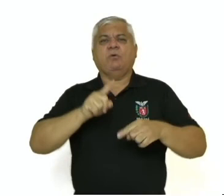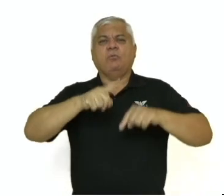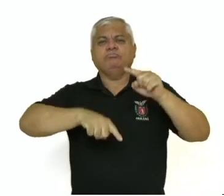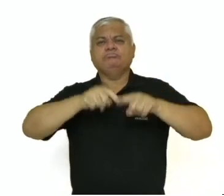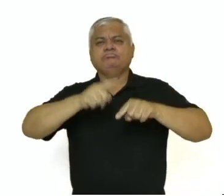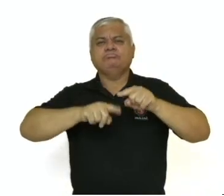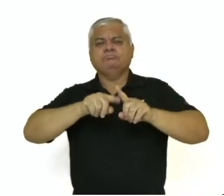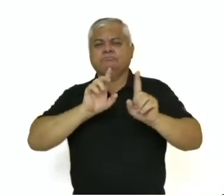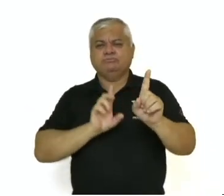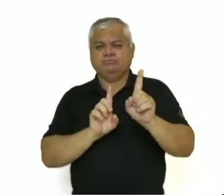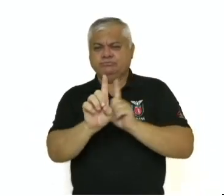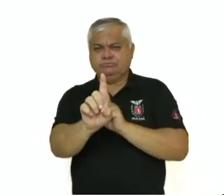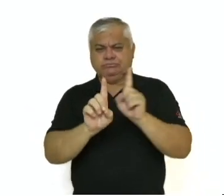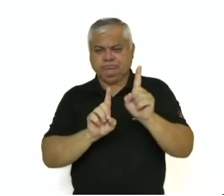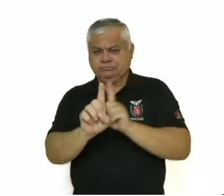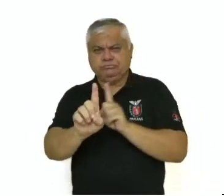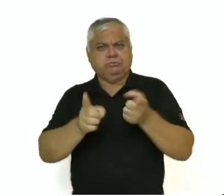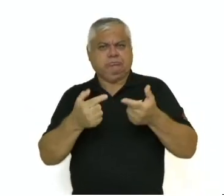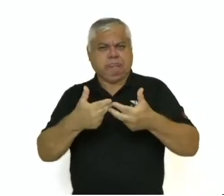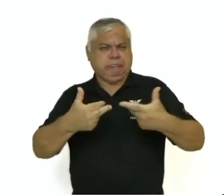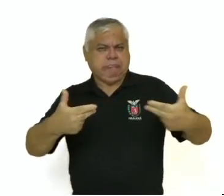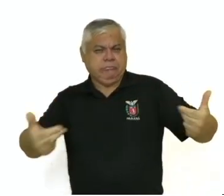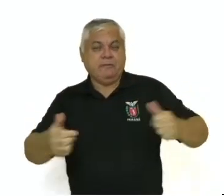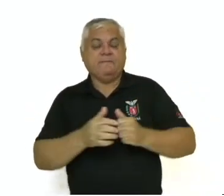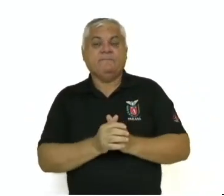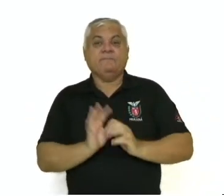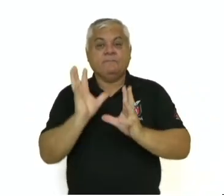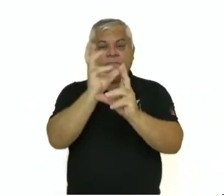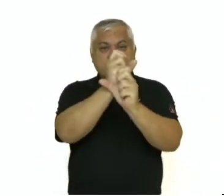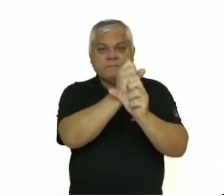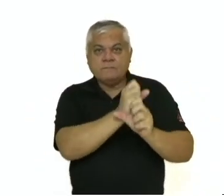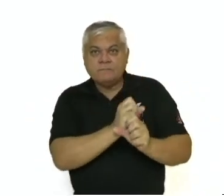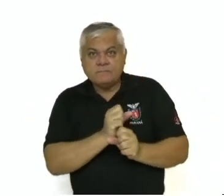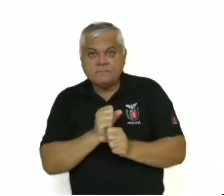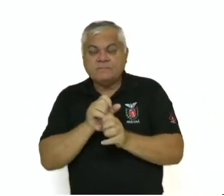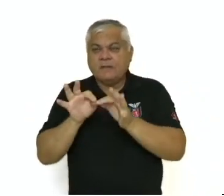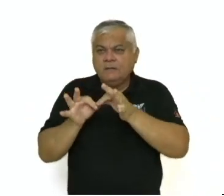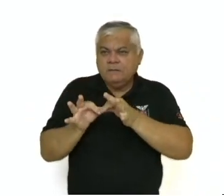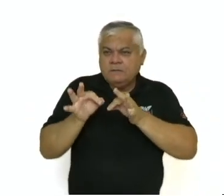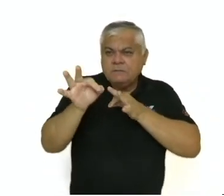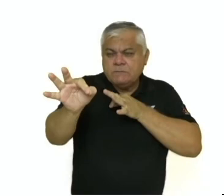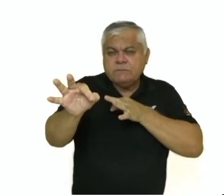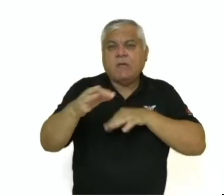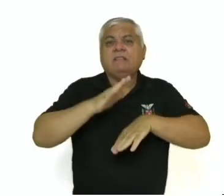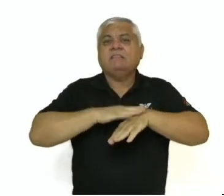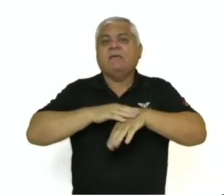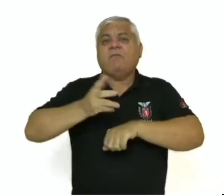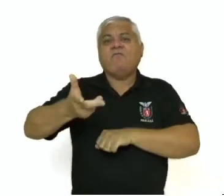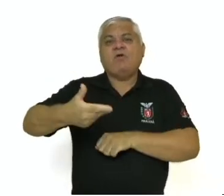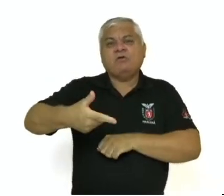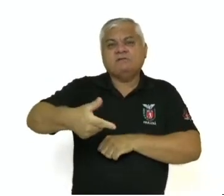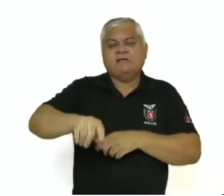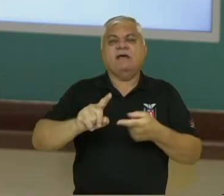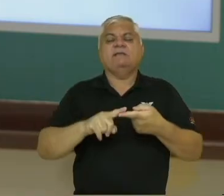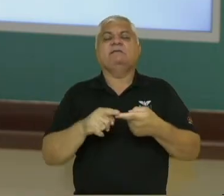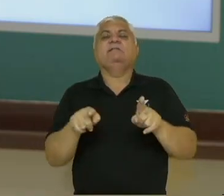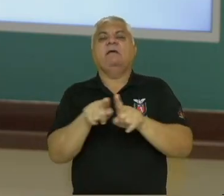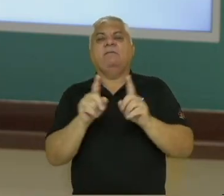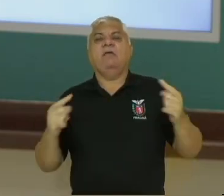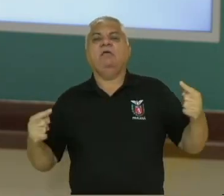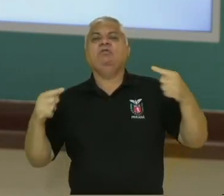desloca. Calculamos a velocidade média para determinados percursos. Representamos as principais conversões de